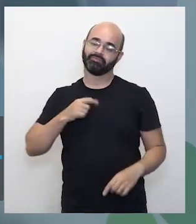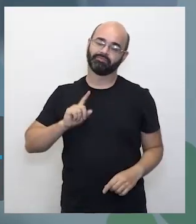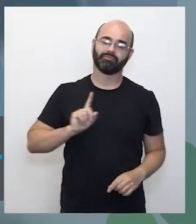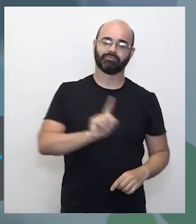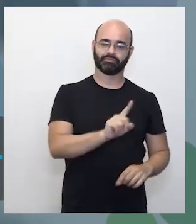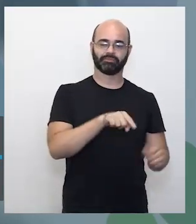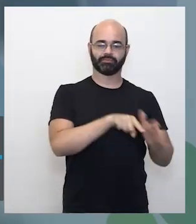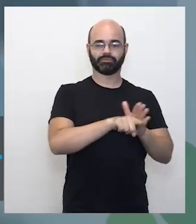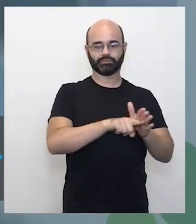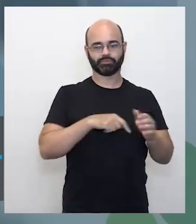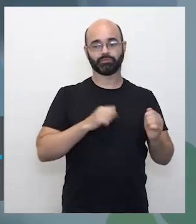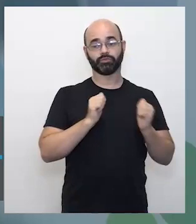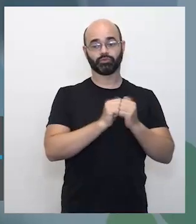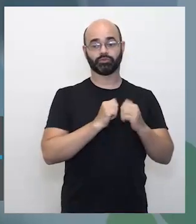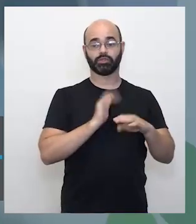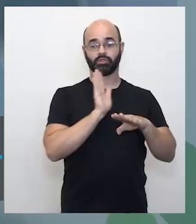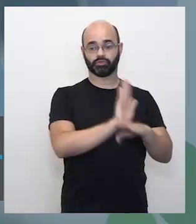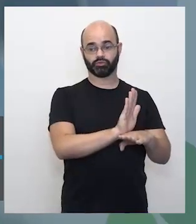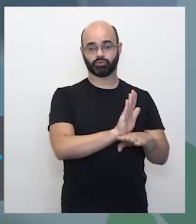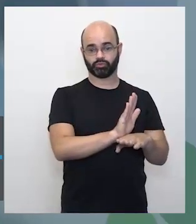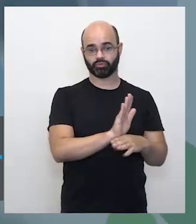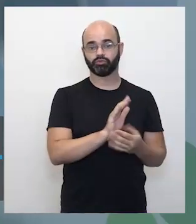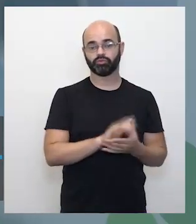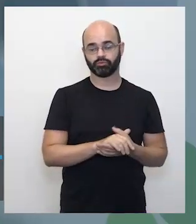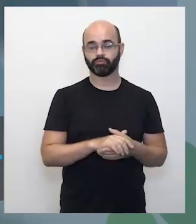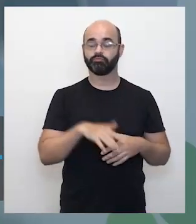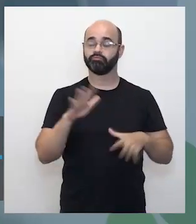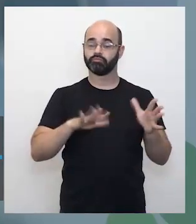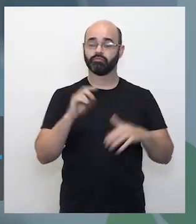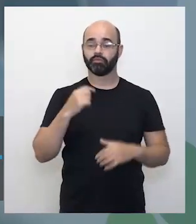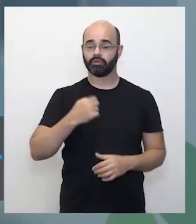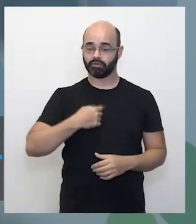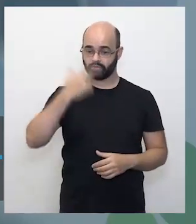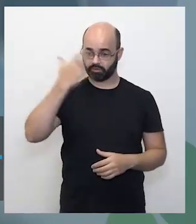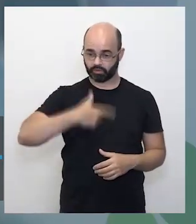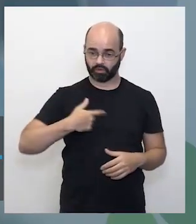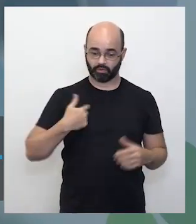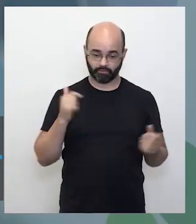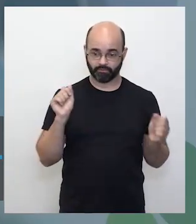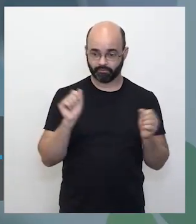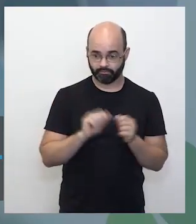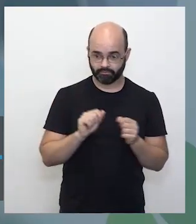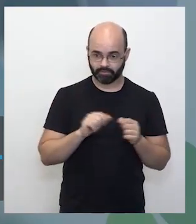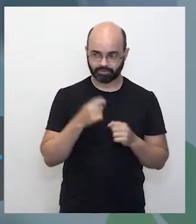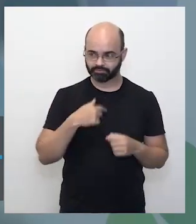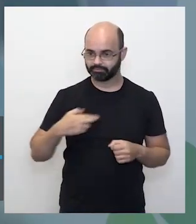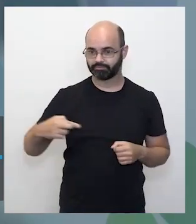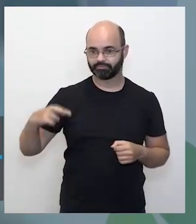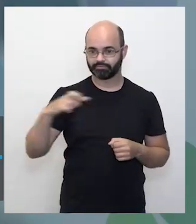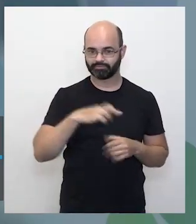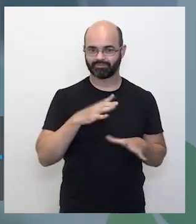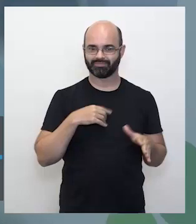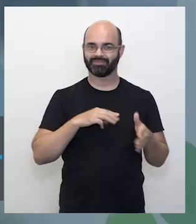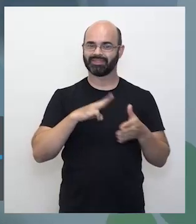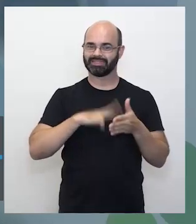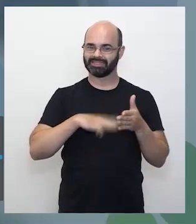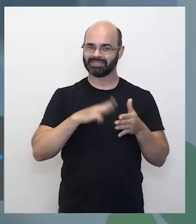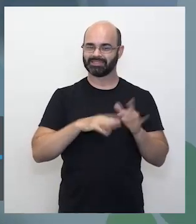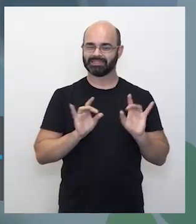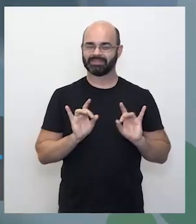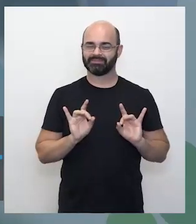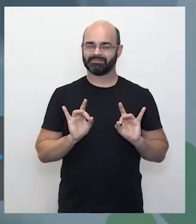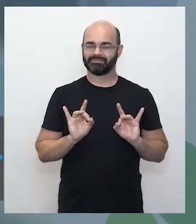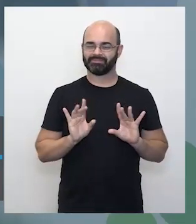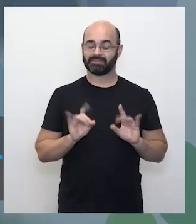de pesquisa, né? Você é um ator, é um agente daquilo que você observa, mas essa metodologia precisa ser muito